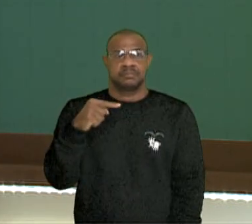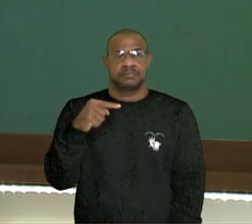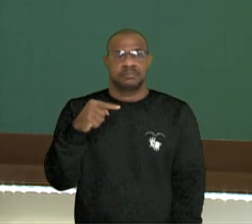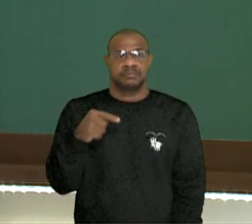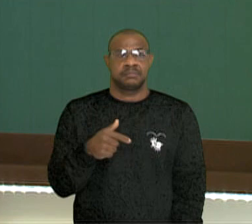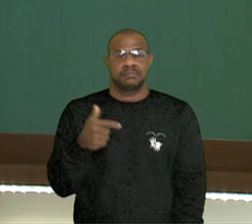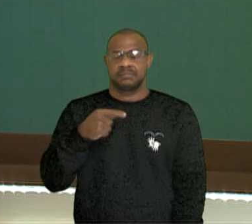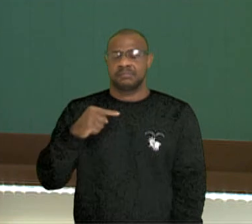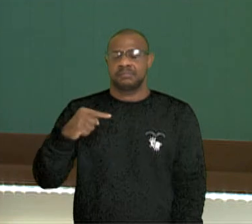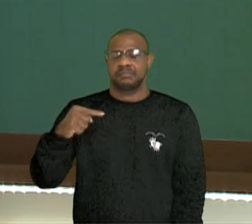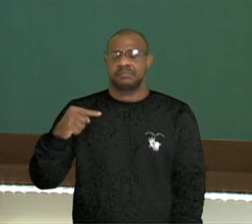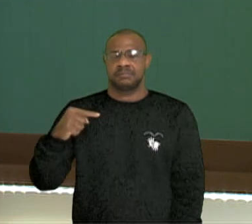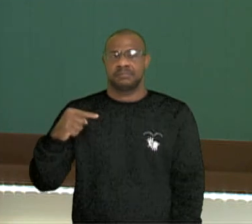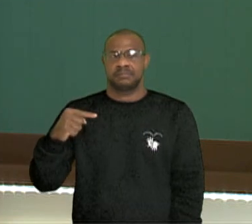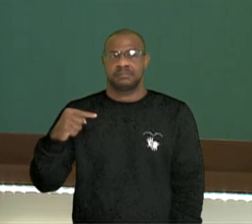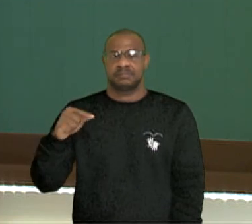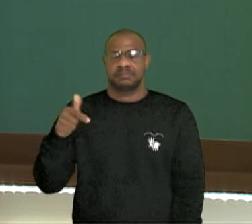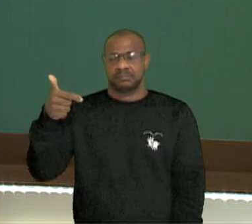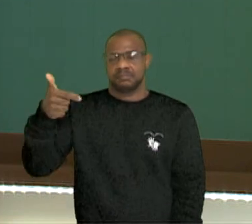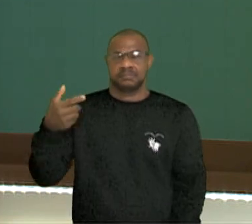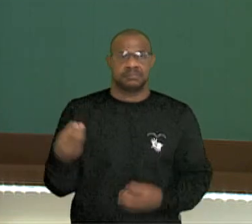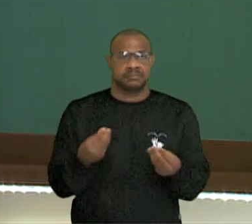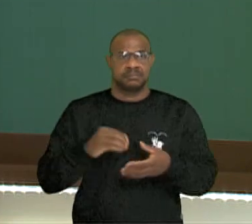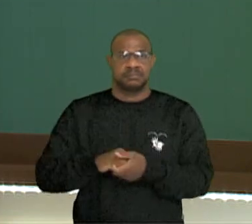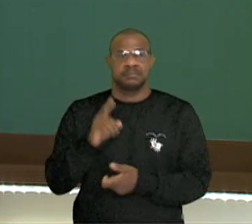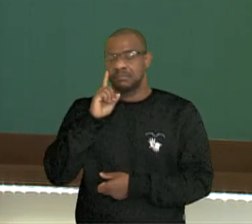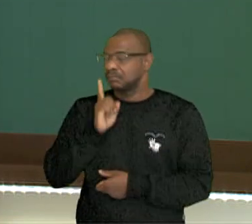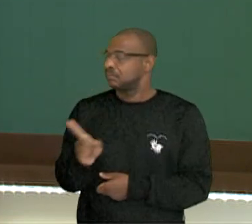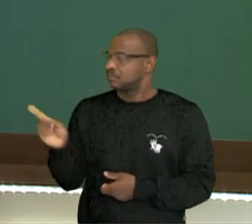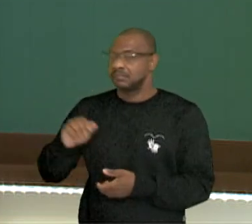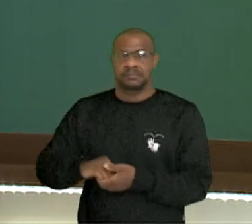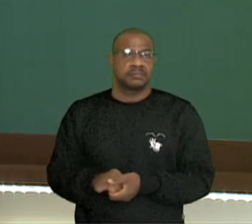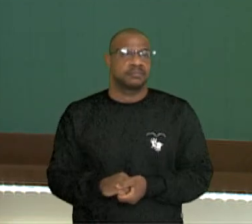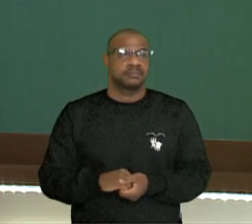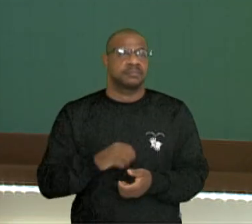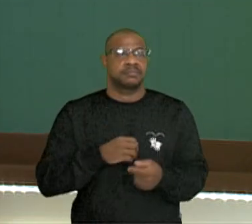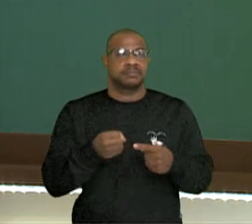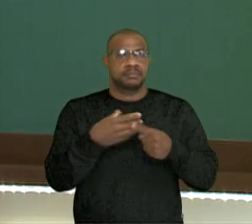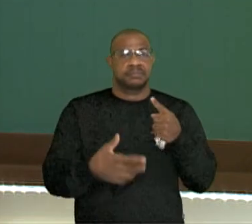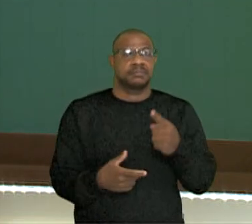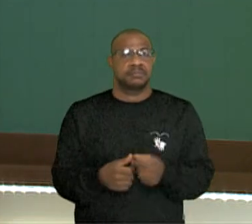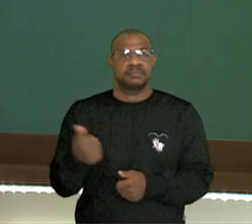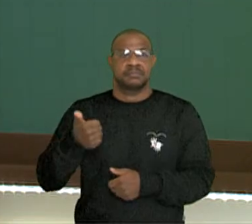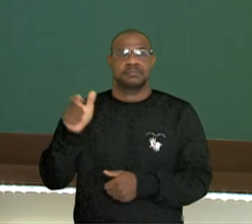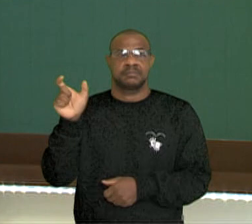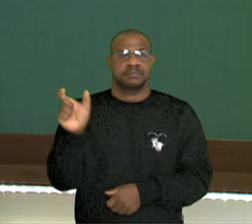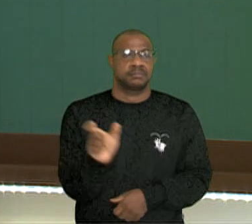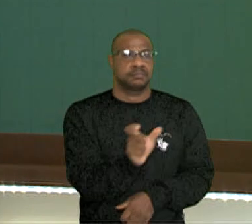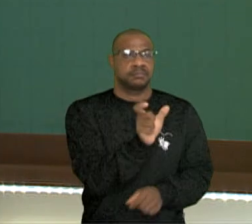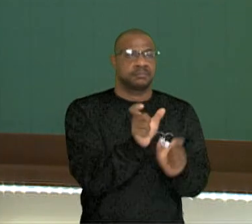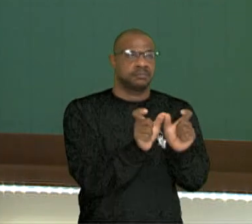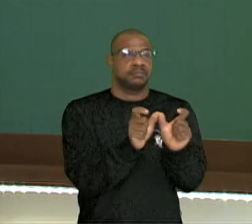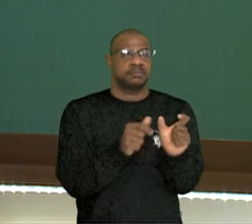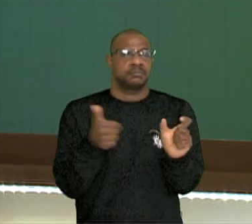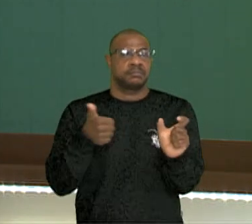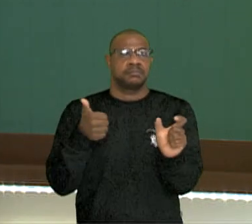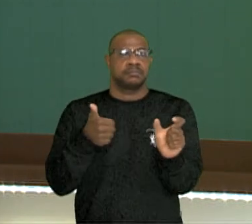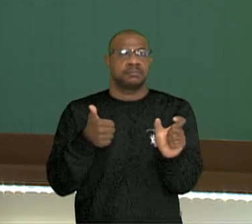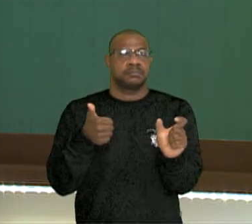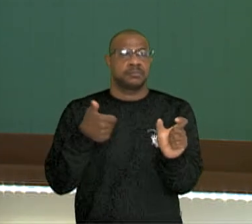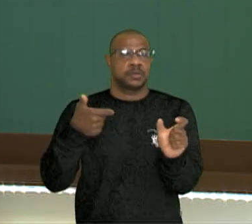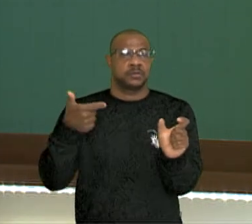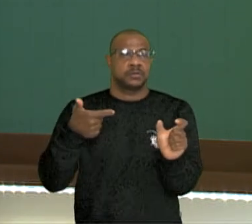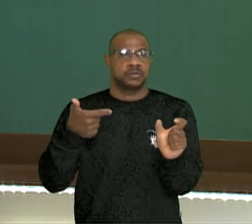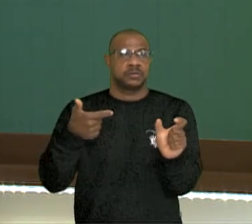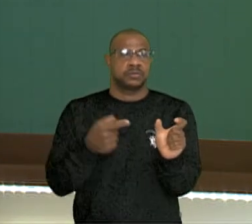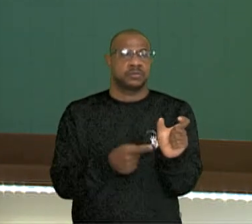fácil. Olha lá, ó. Tem os 2 termos. Para fatorar, eu pego o primeiro e o segundo. E aqui é menos, né? Porque é